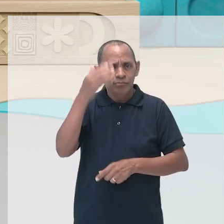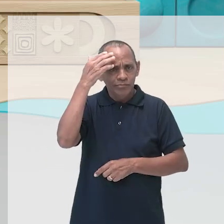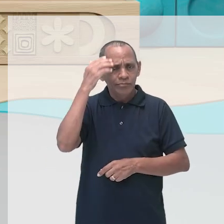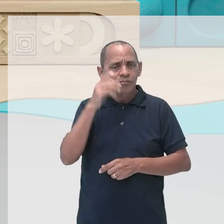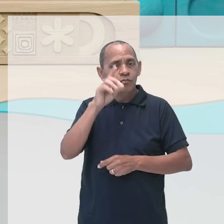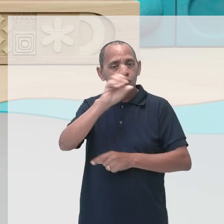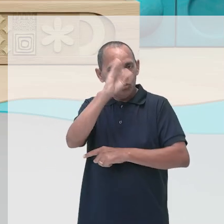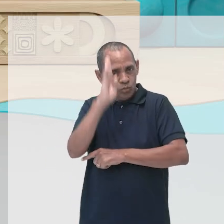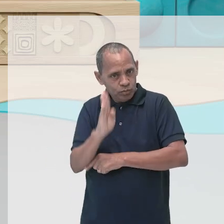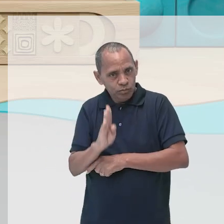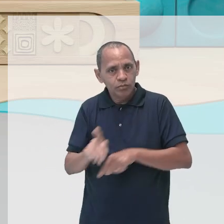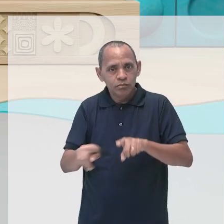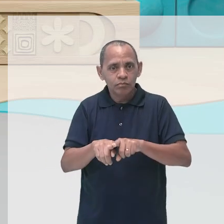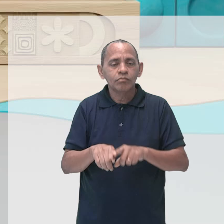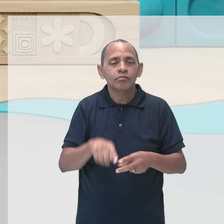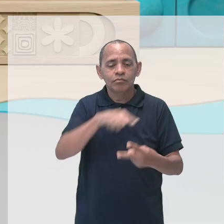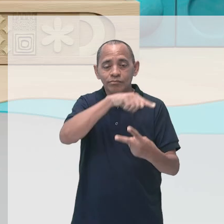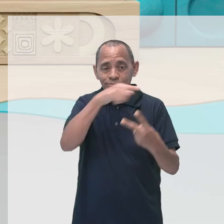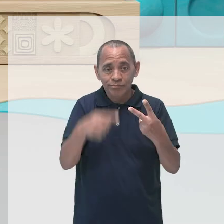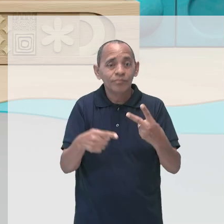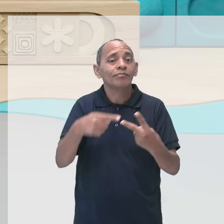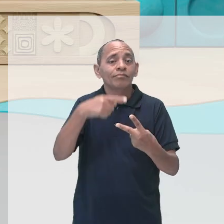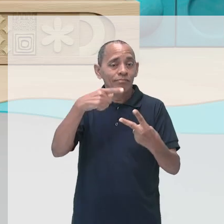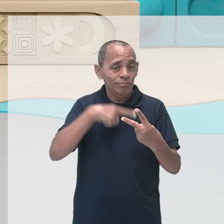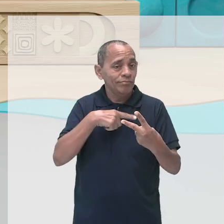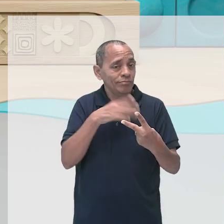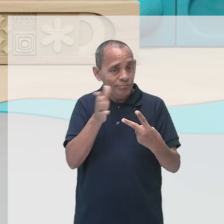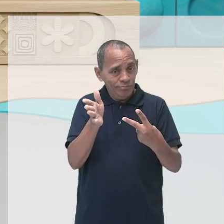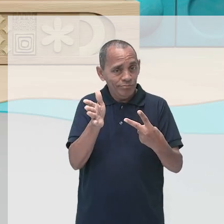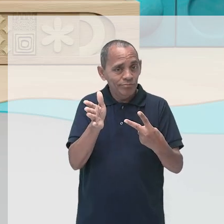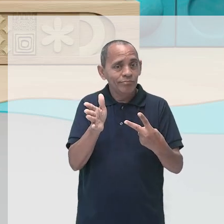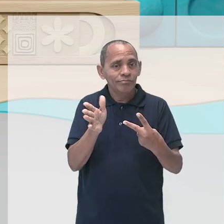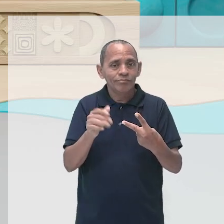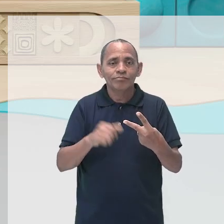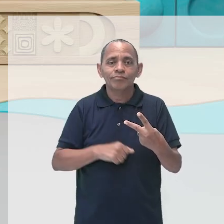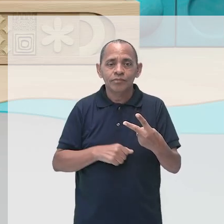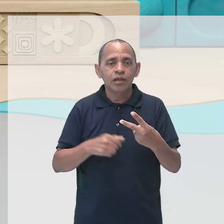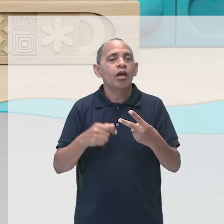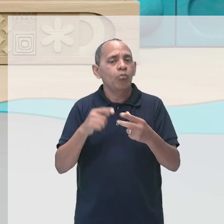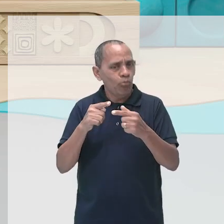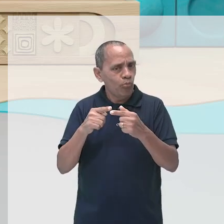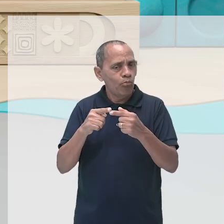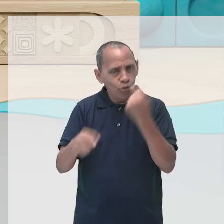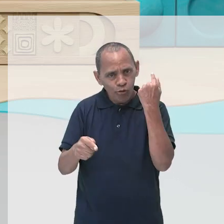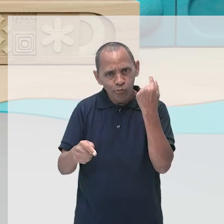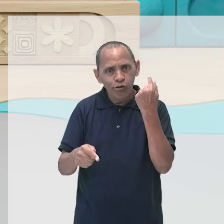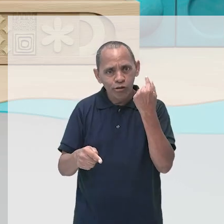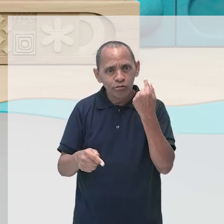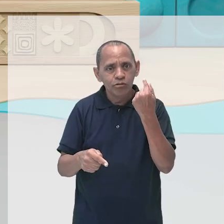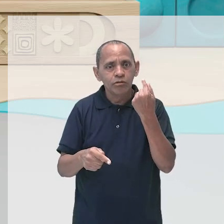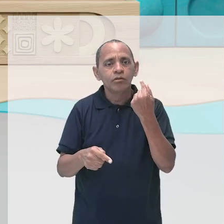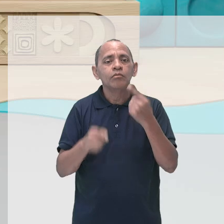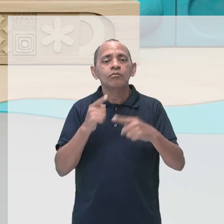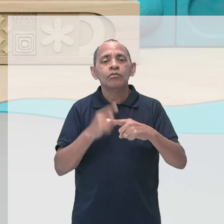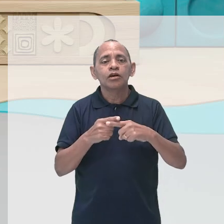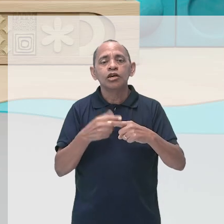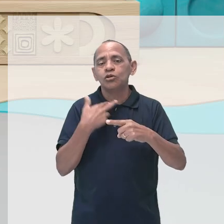e consumir bebidas alcoólicas nessa idade também é proibida, ok? Não podemos